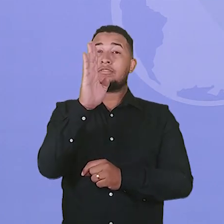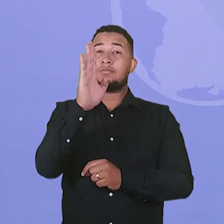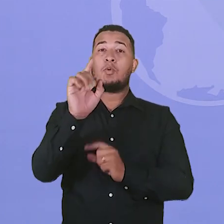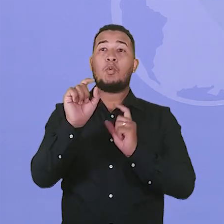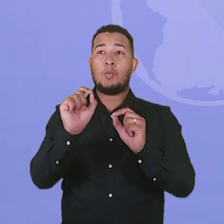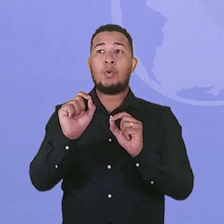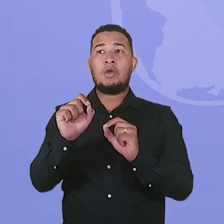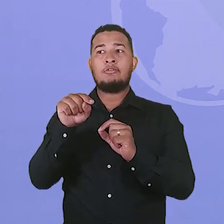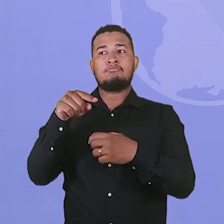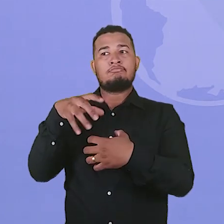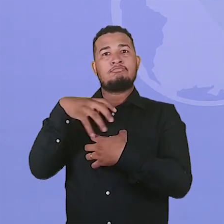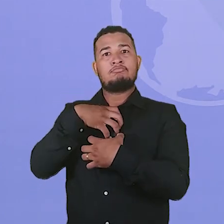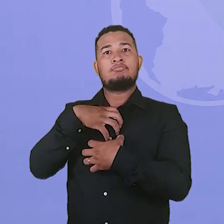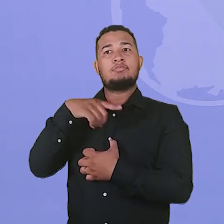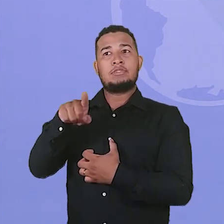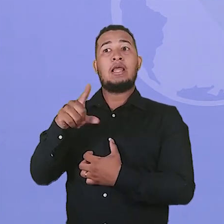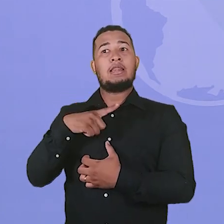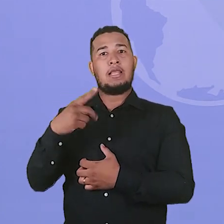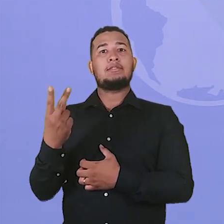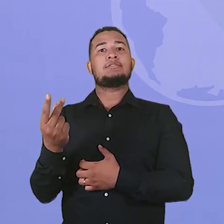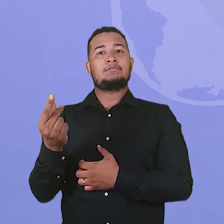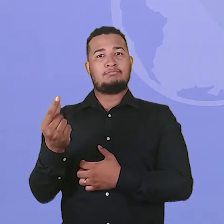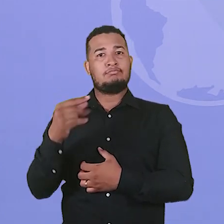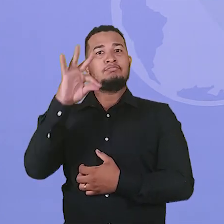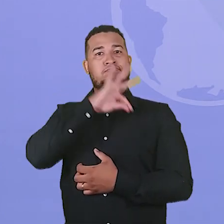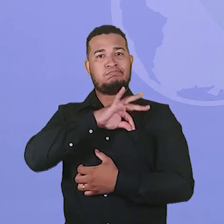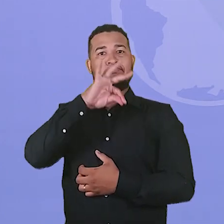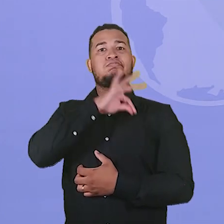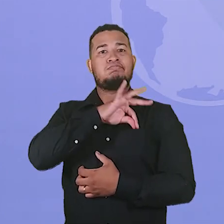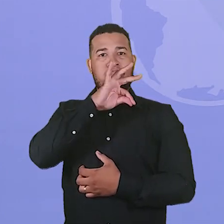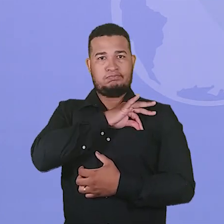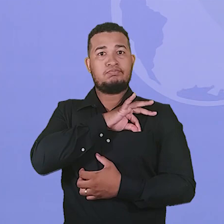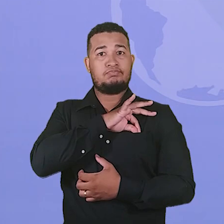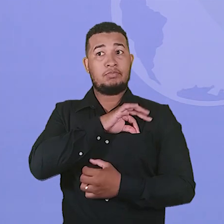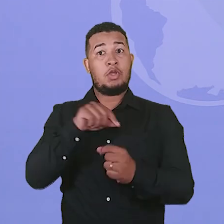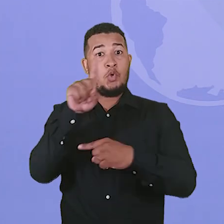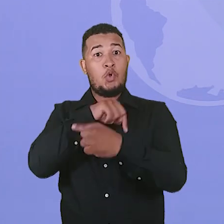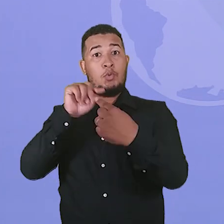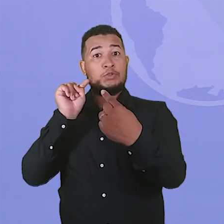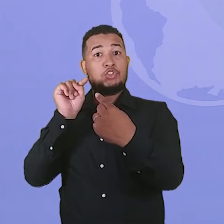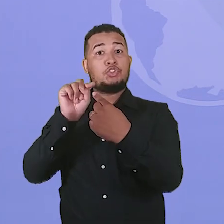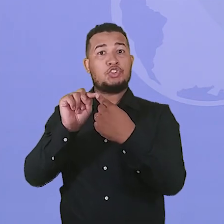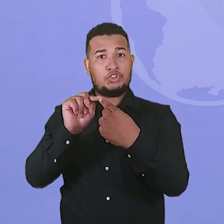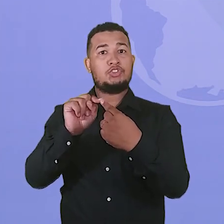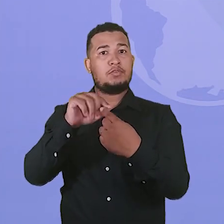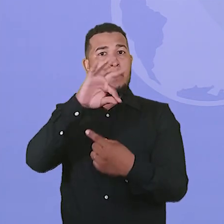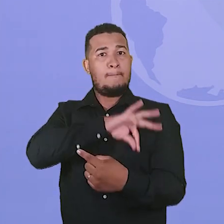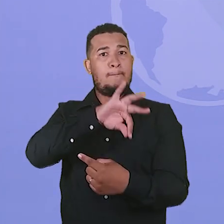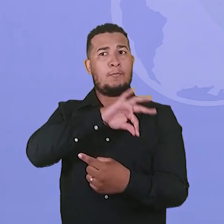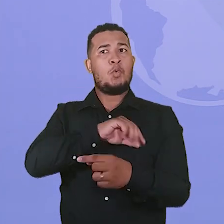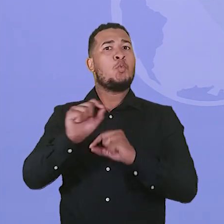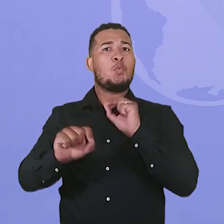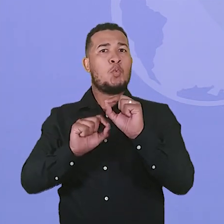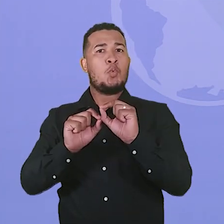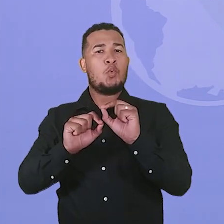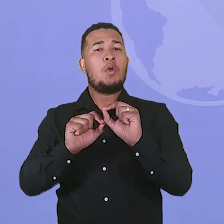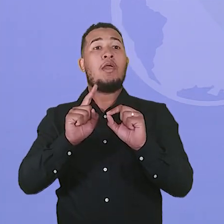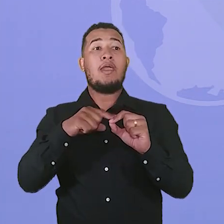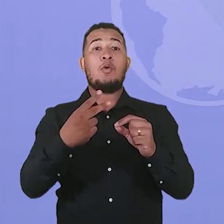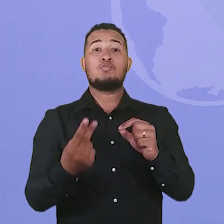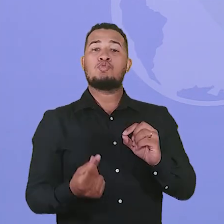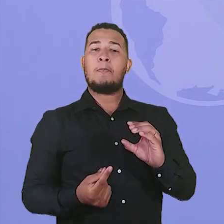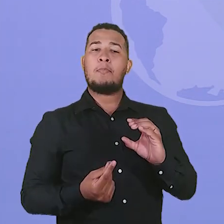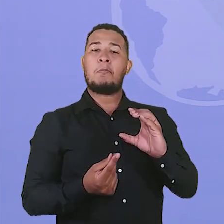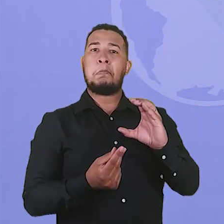principalmente numa mão de obra assalariada, né? E o objetivo dessa produção agora é